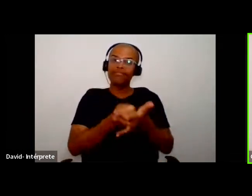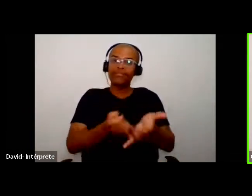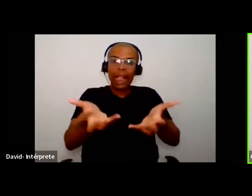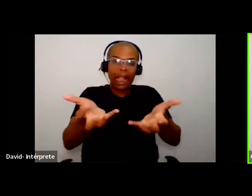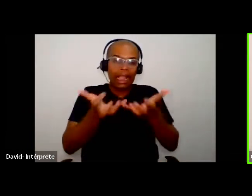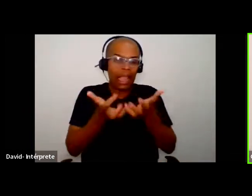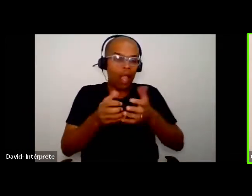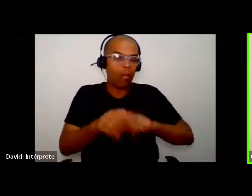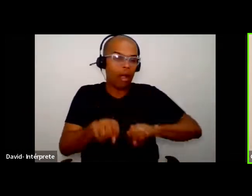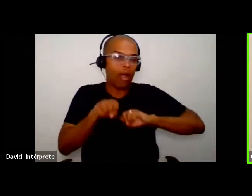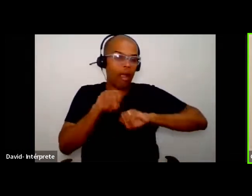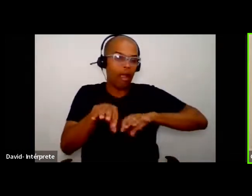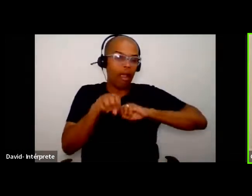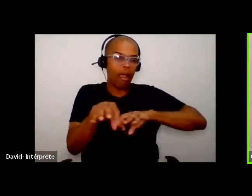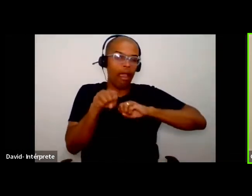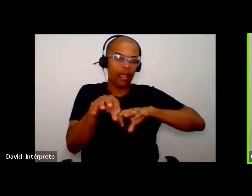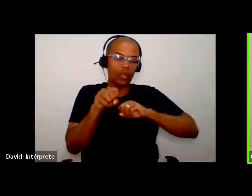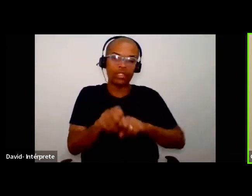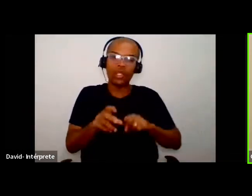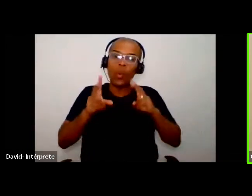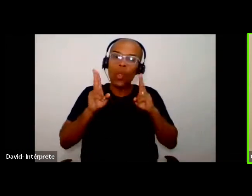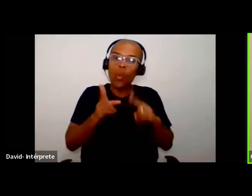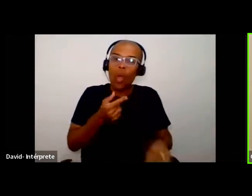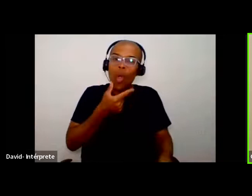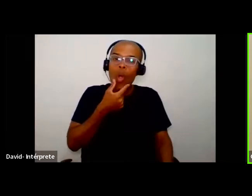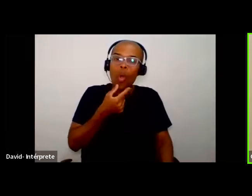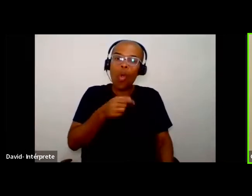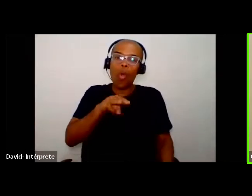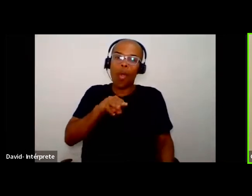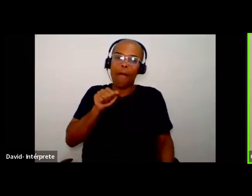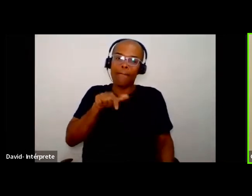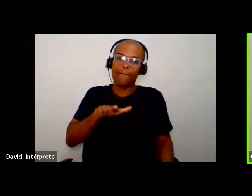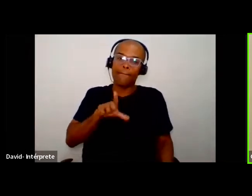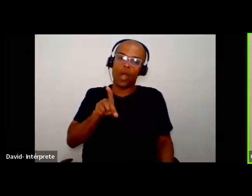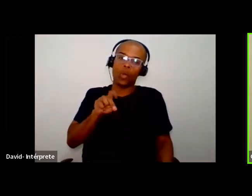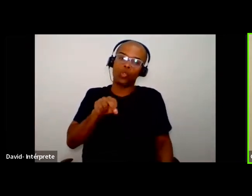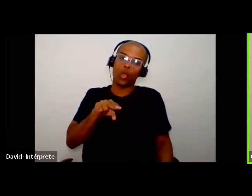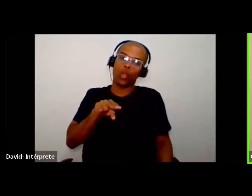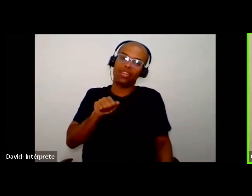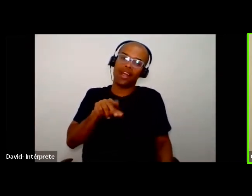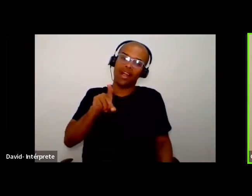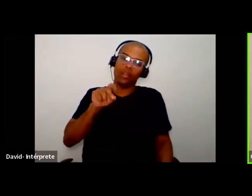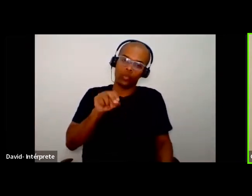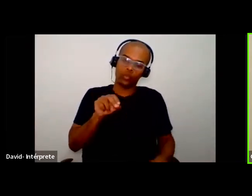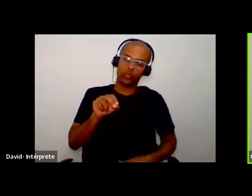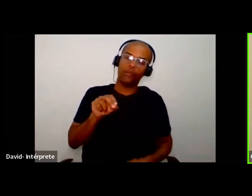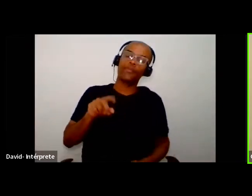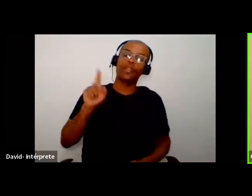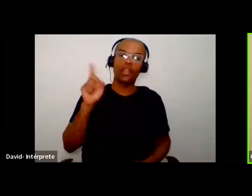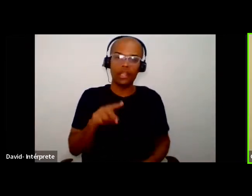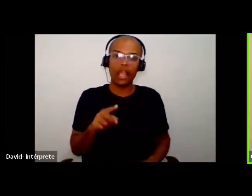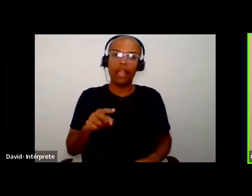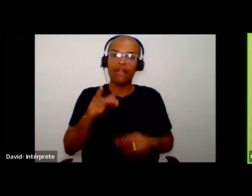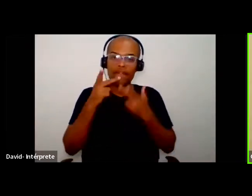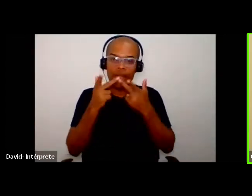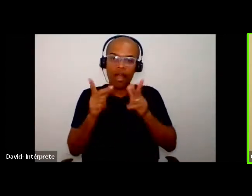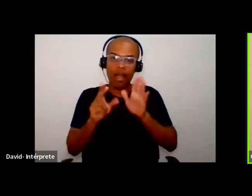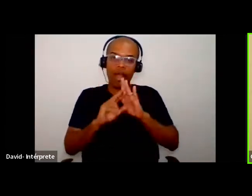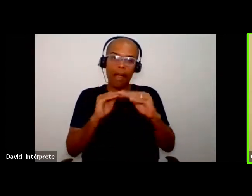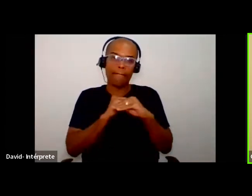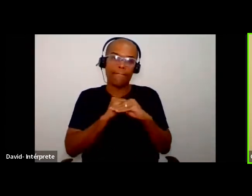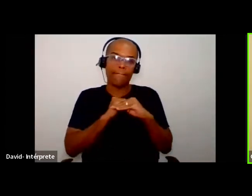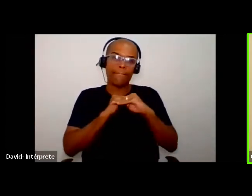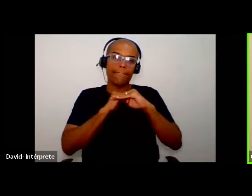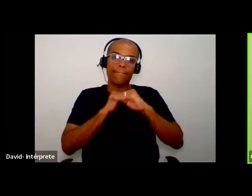que, como aponta Maldonado Torres, questione valores que se referem a padrões de poder, que definem